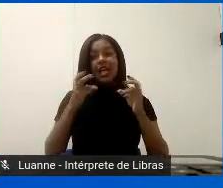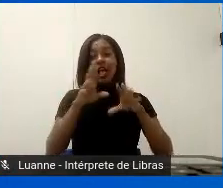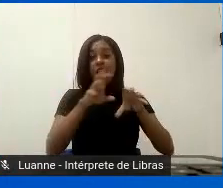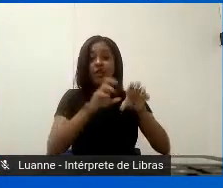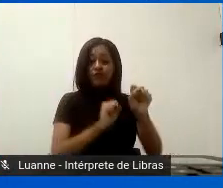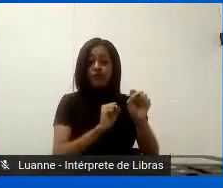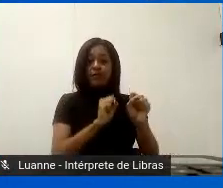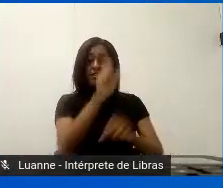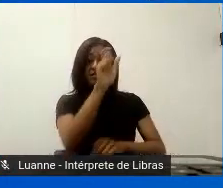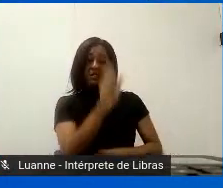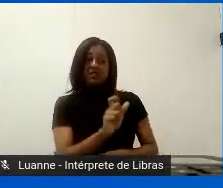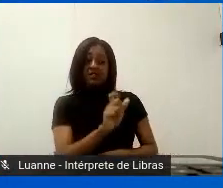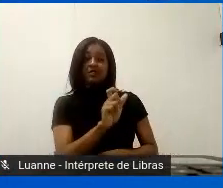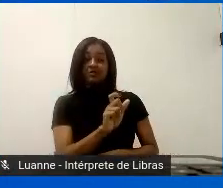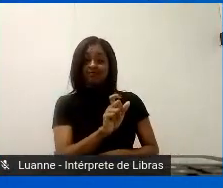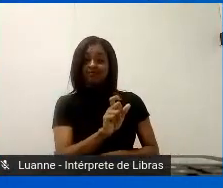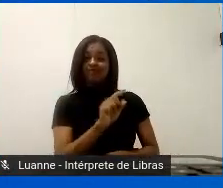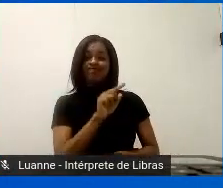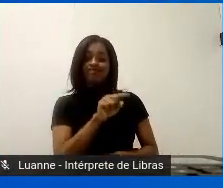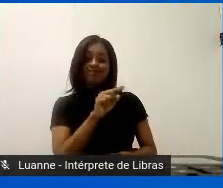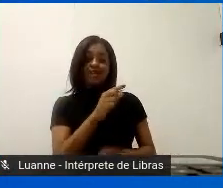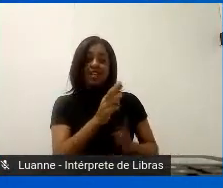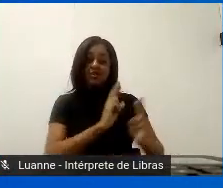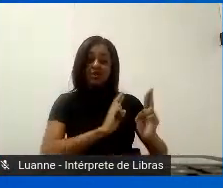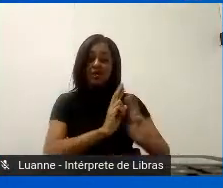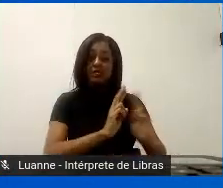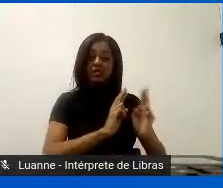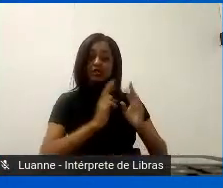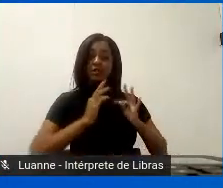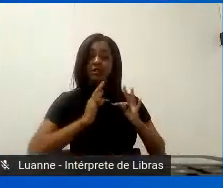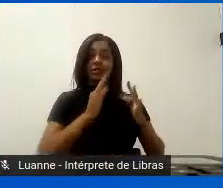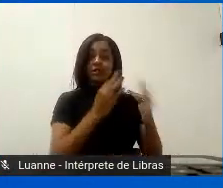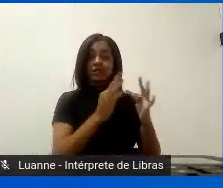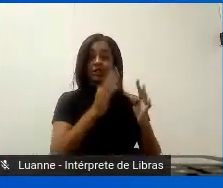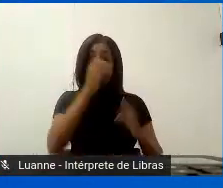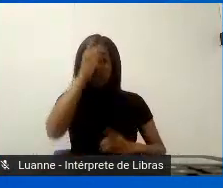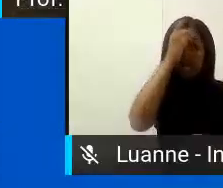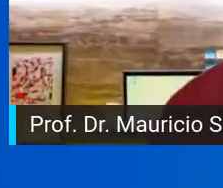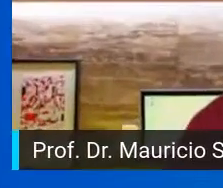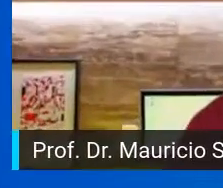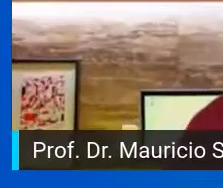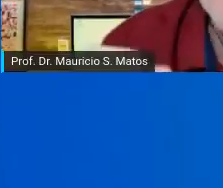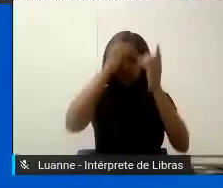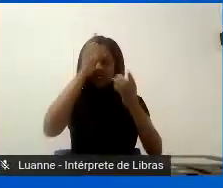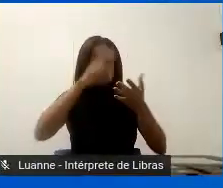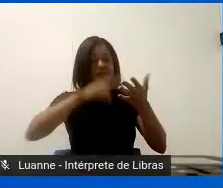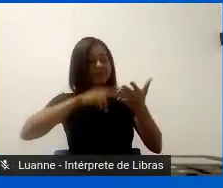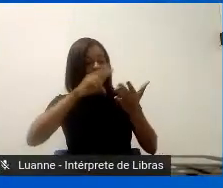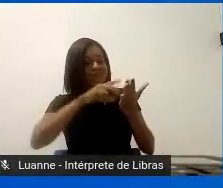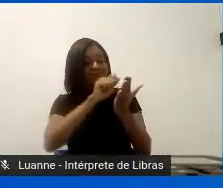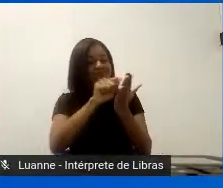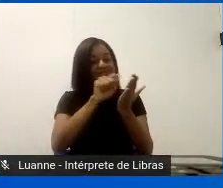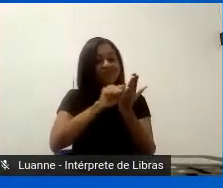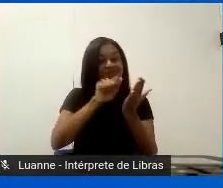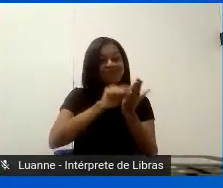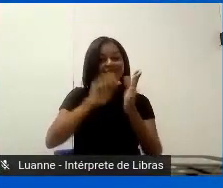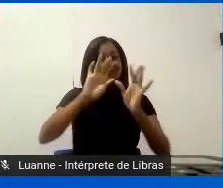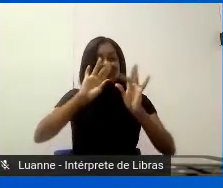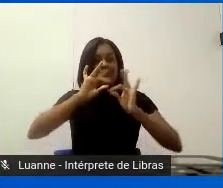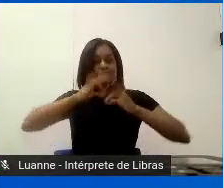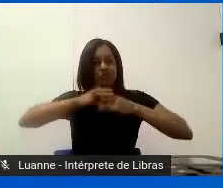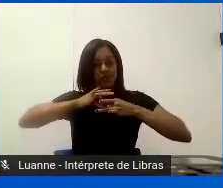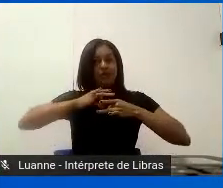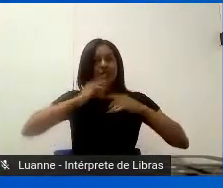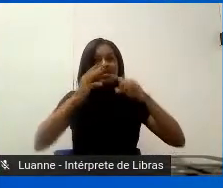indivíduo né na sua relação com a tecnologia a ideia de alfabetização letramento emulculturação são